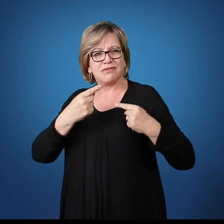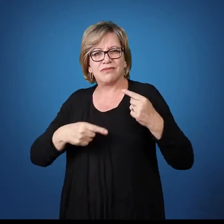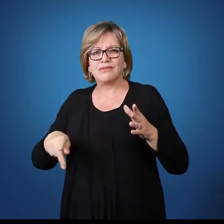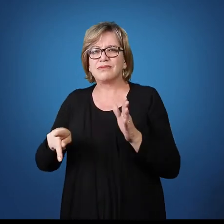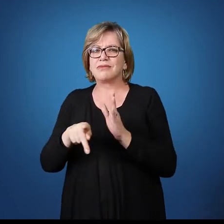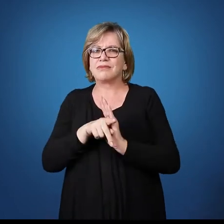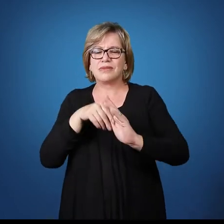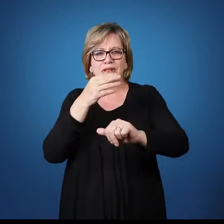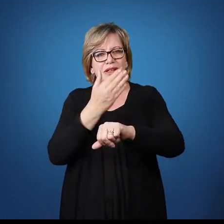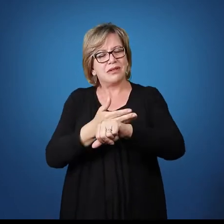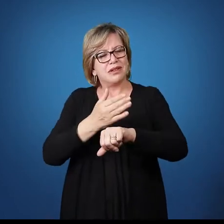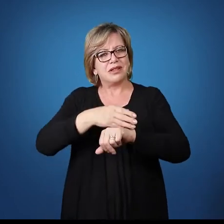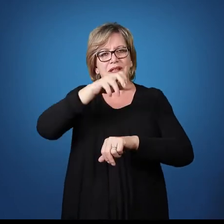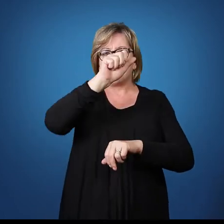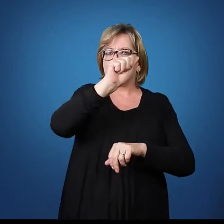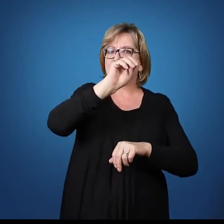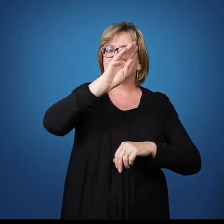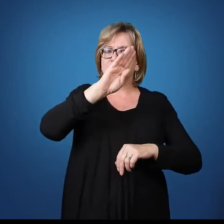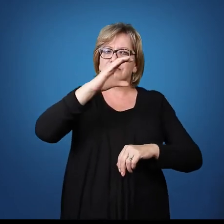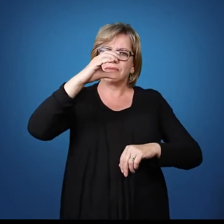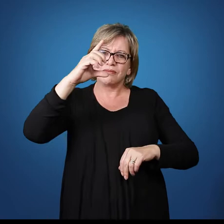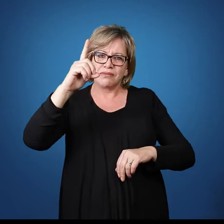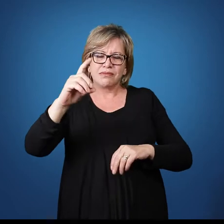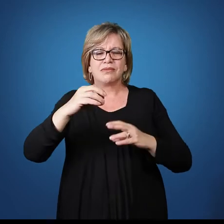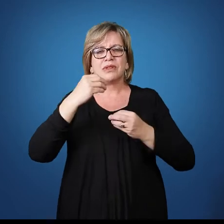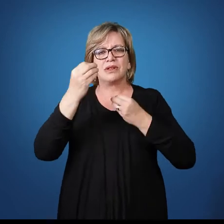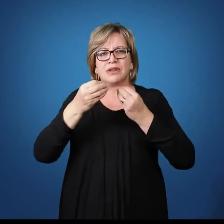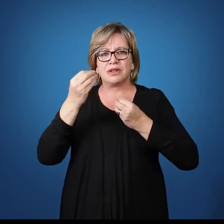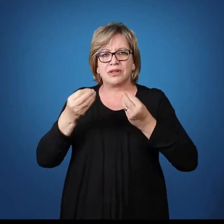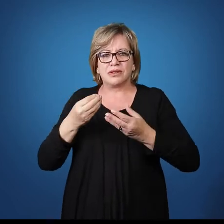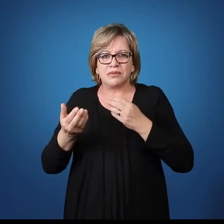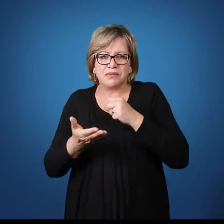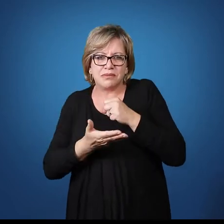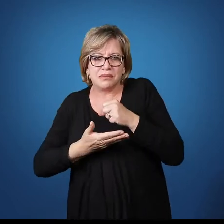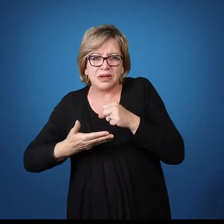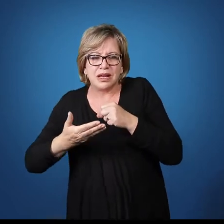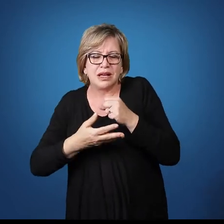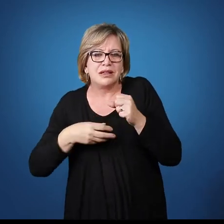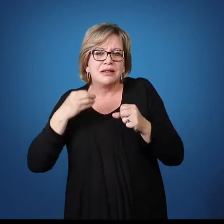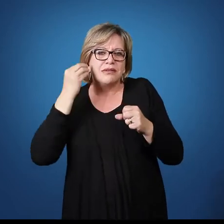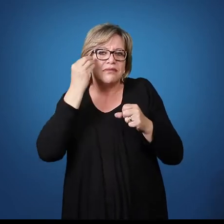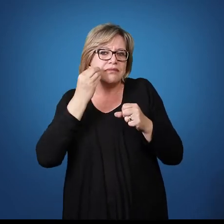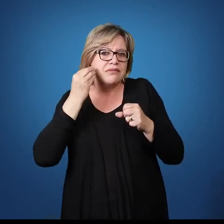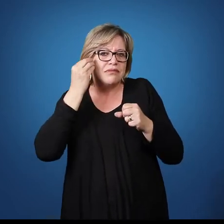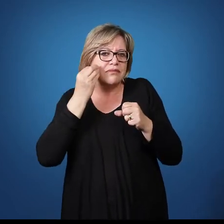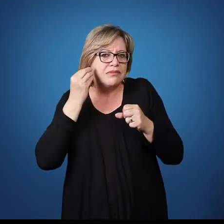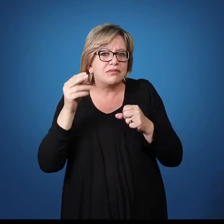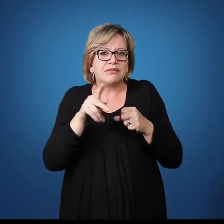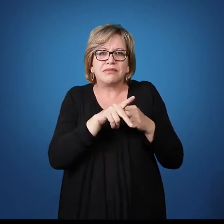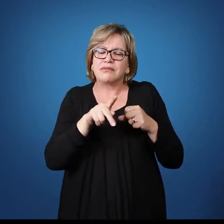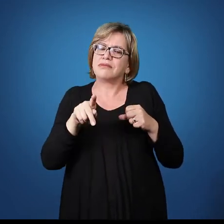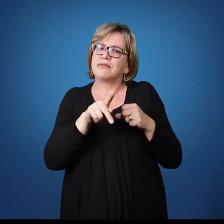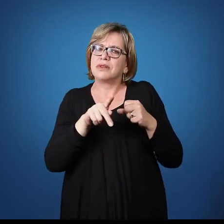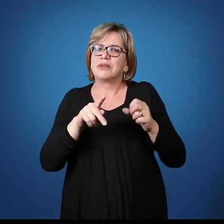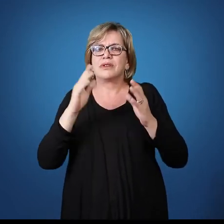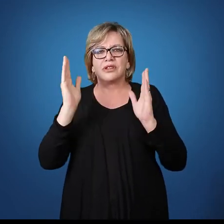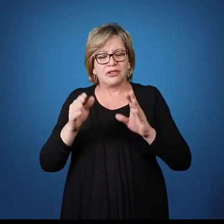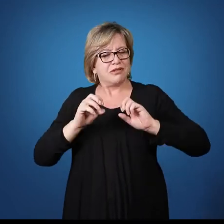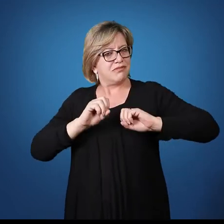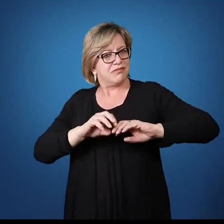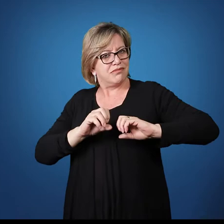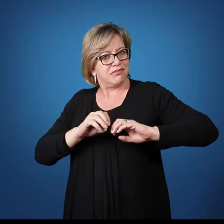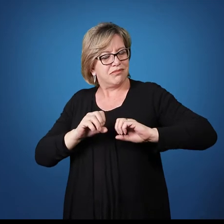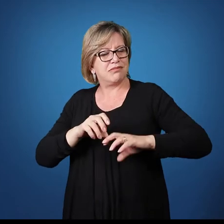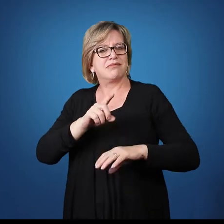das práticas de alfabetização, tendo como base as experiências de uma professora alfabetizadora que atua do primeiro